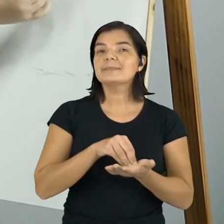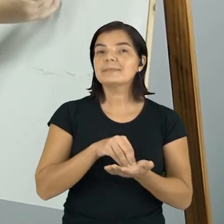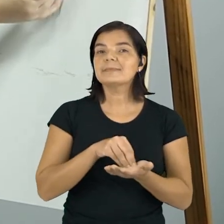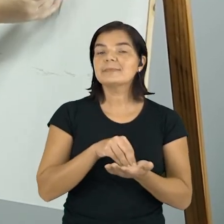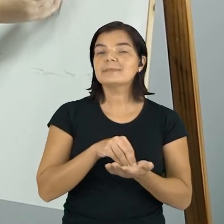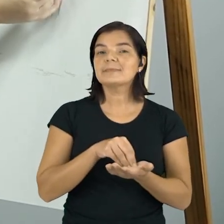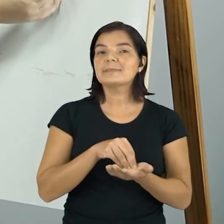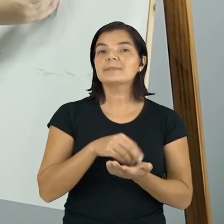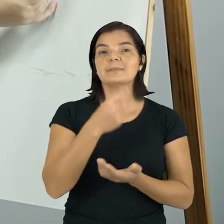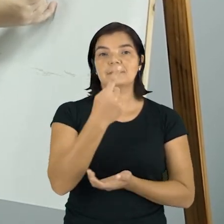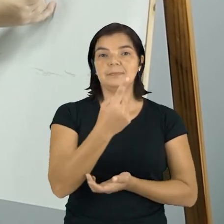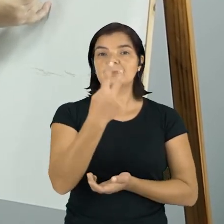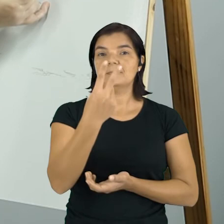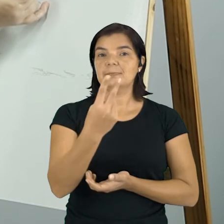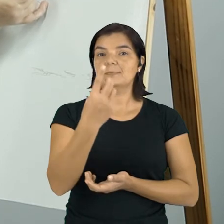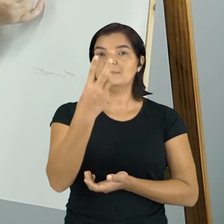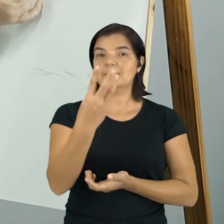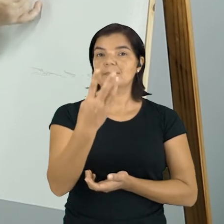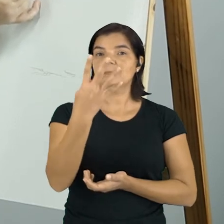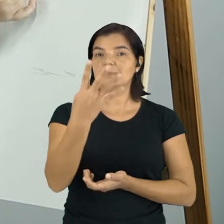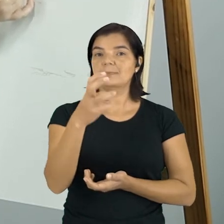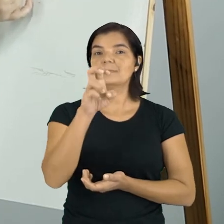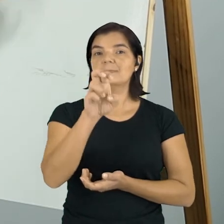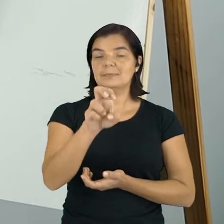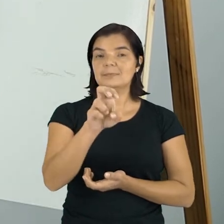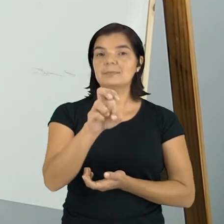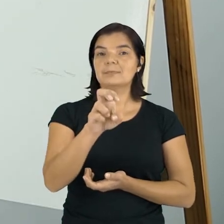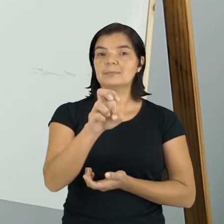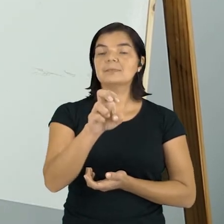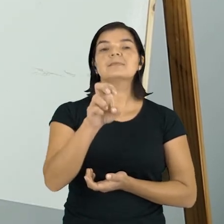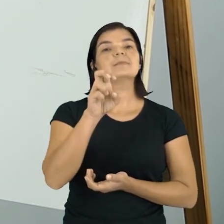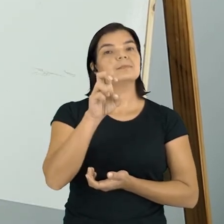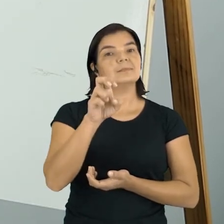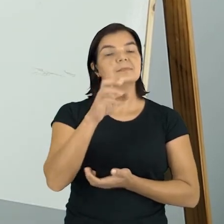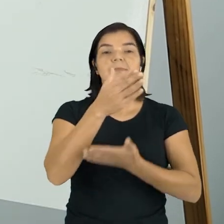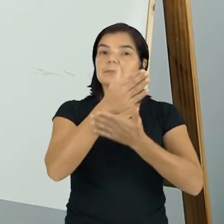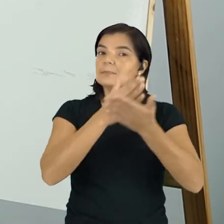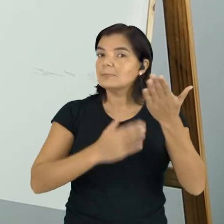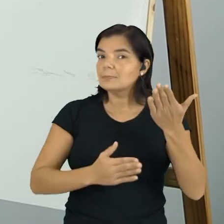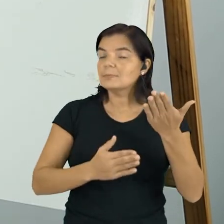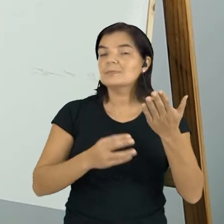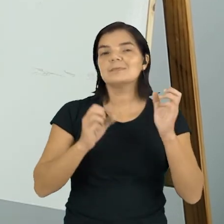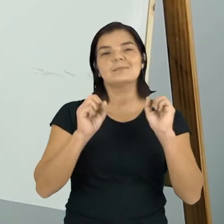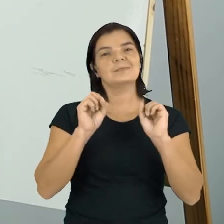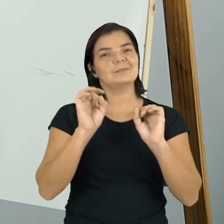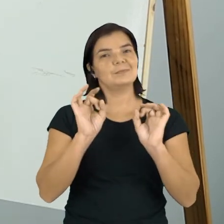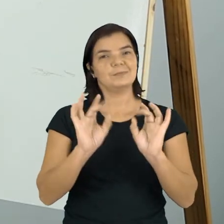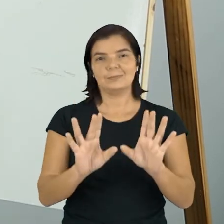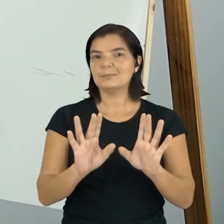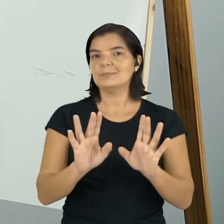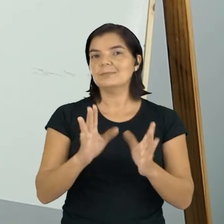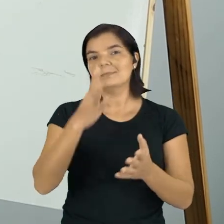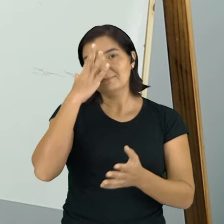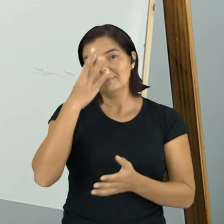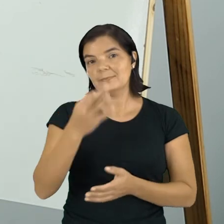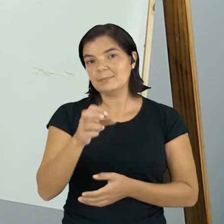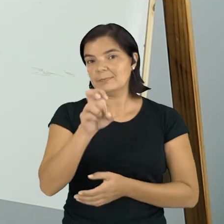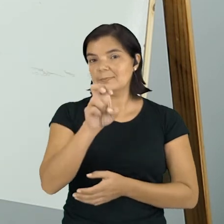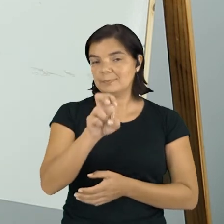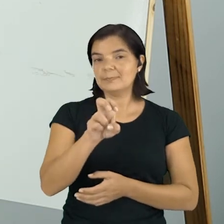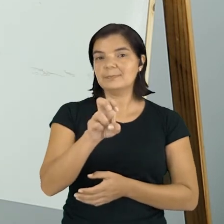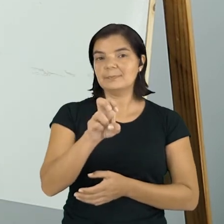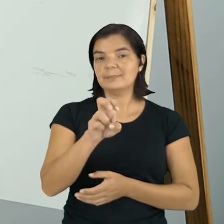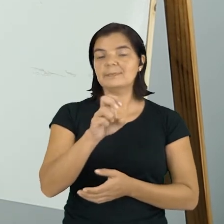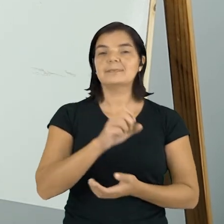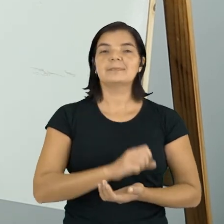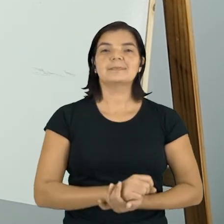contar? 1, 2, 3, 4, 5. Se era a metade, só podia ser exatamente a mesma medida,